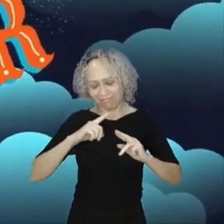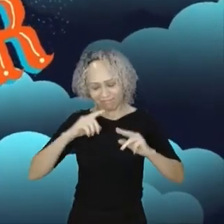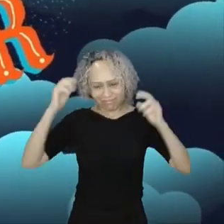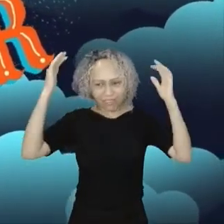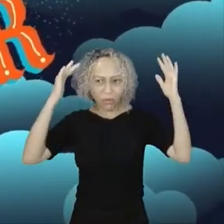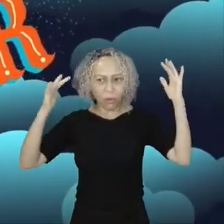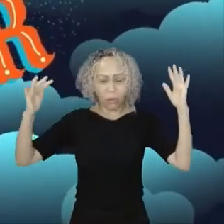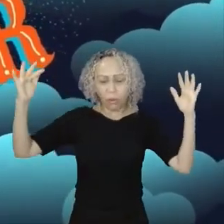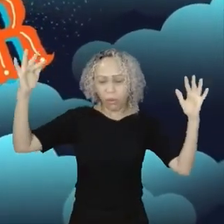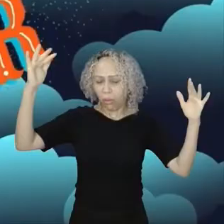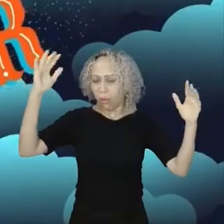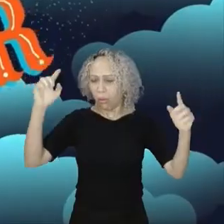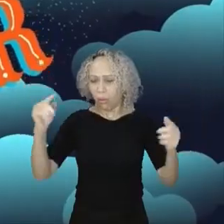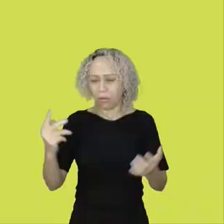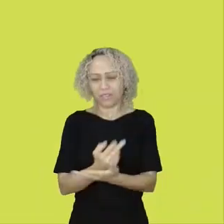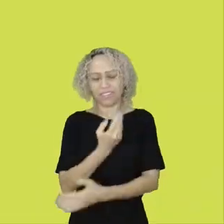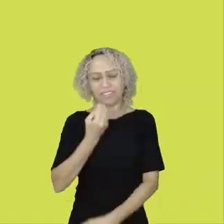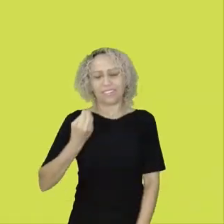viver.